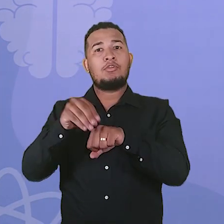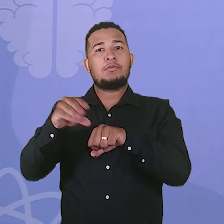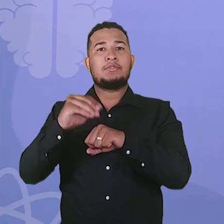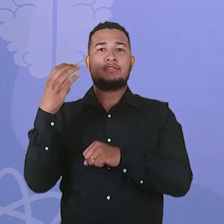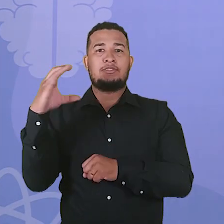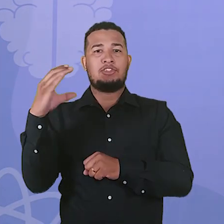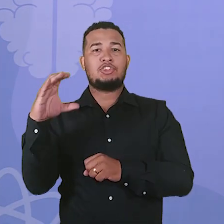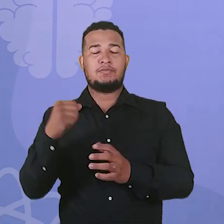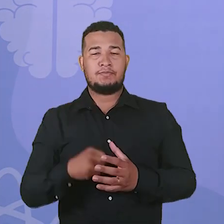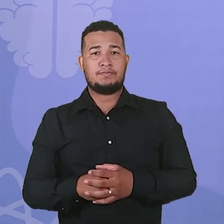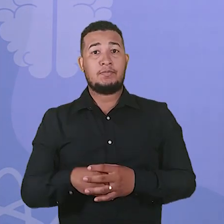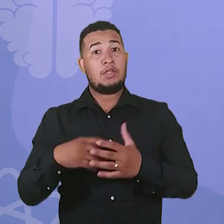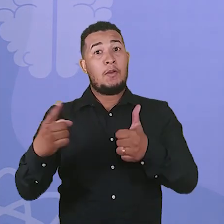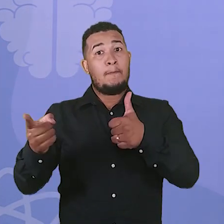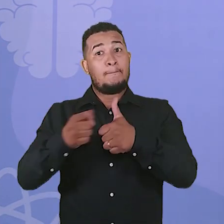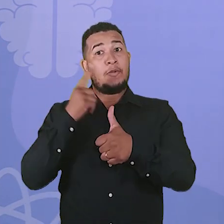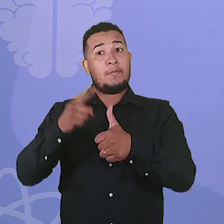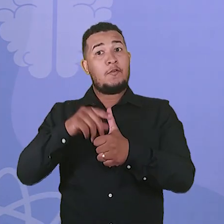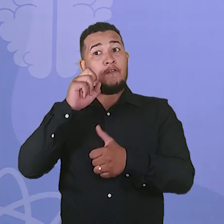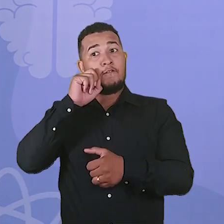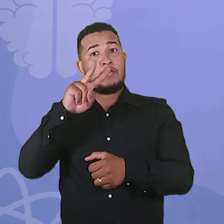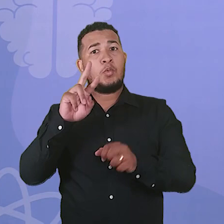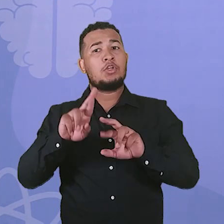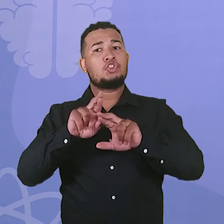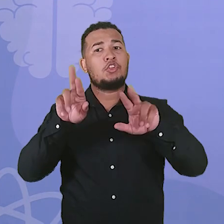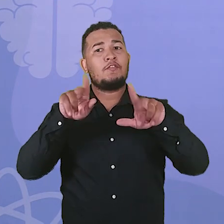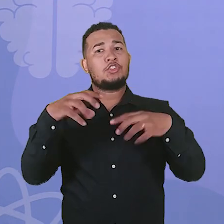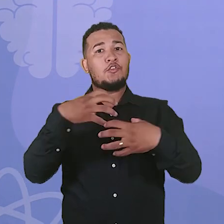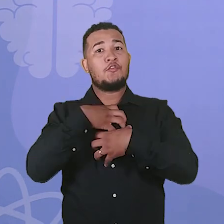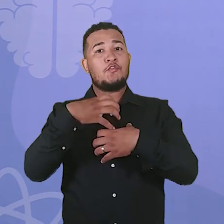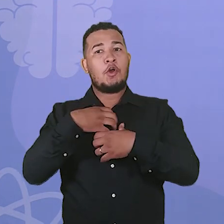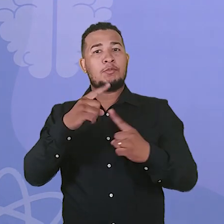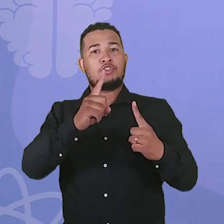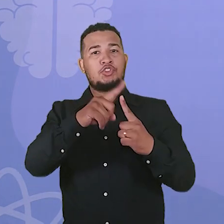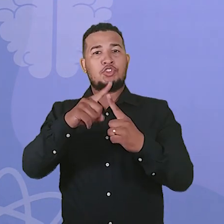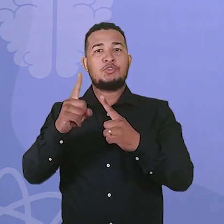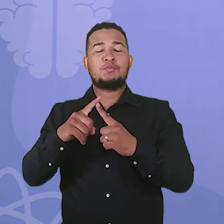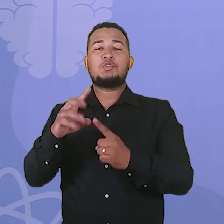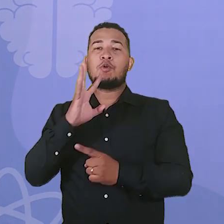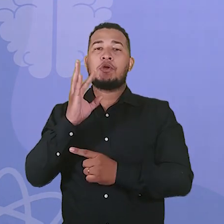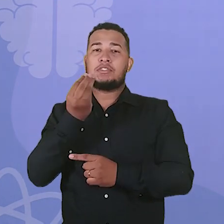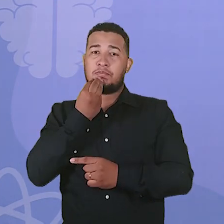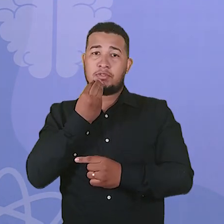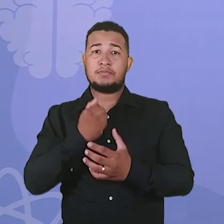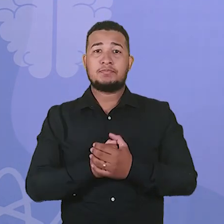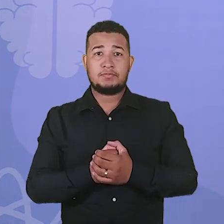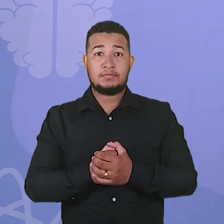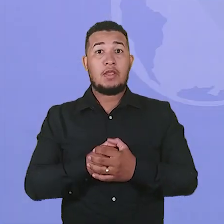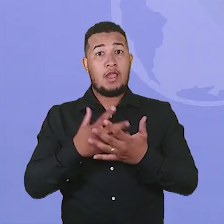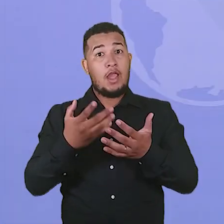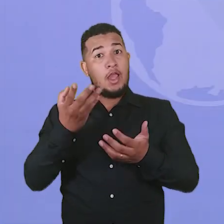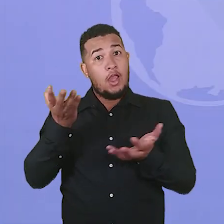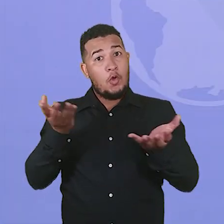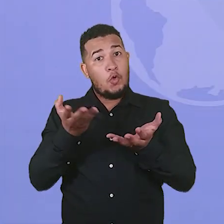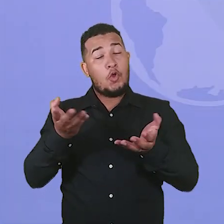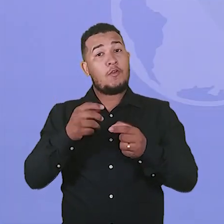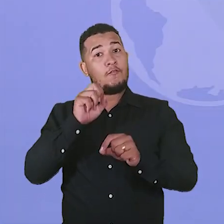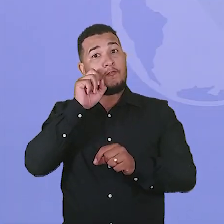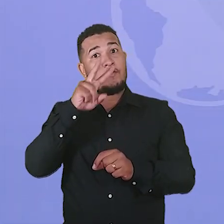científico. Para isso, primeiro, nós vamos ver as diferentes formas de conhecimento, né? Então, vamos lá